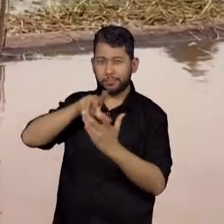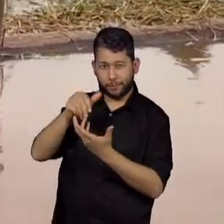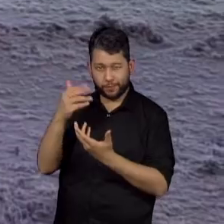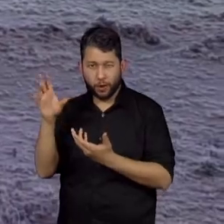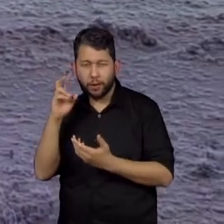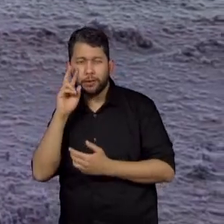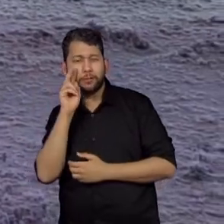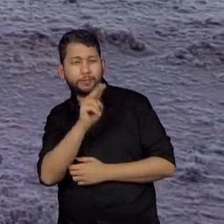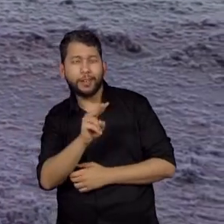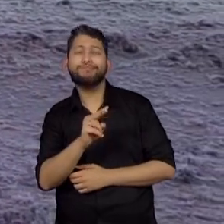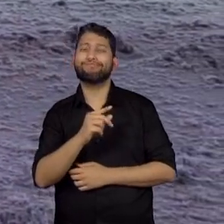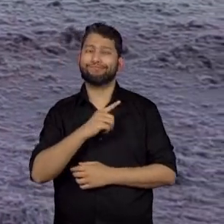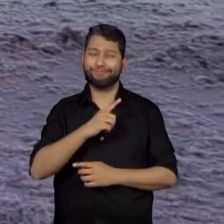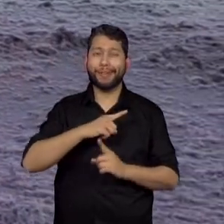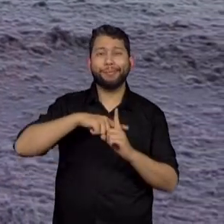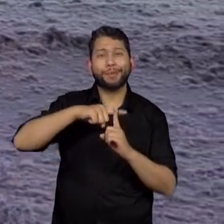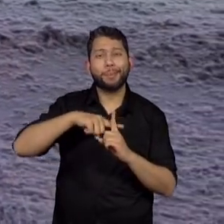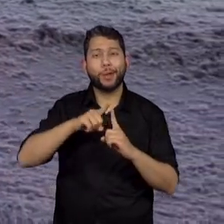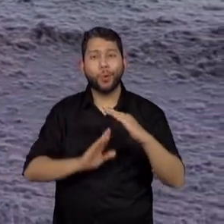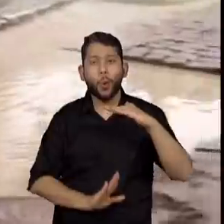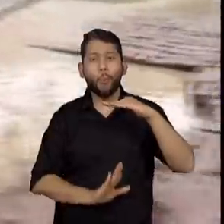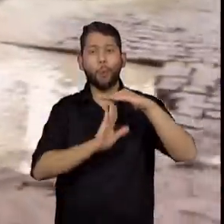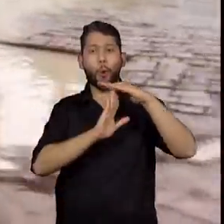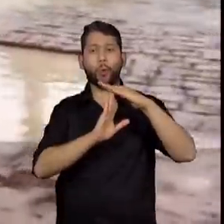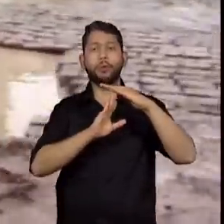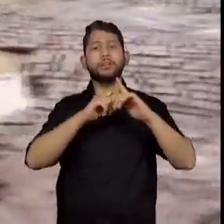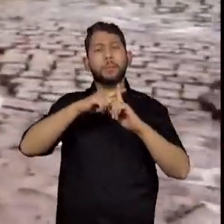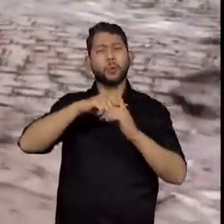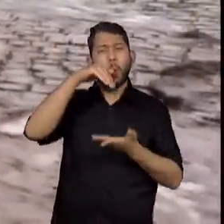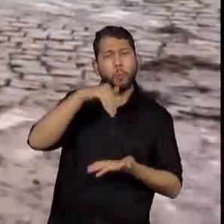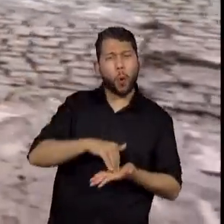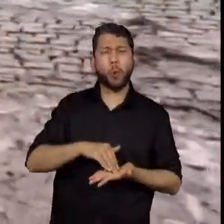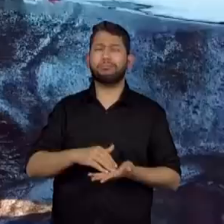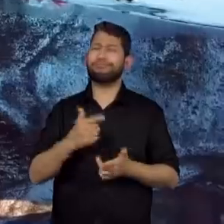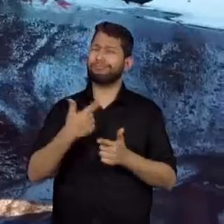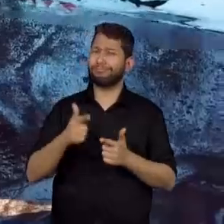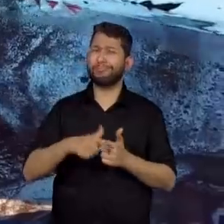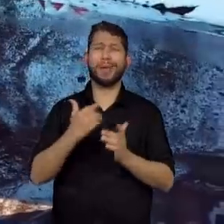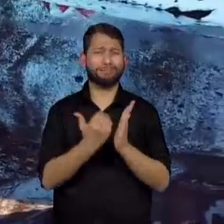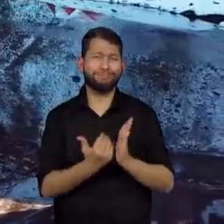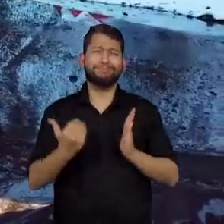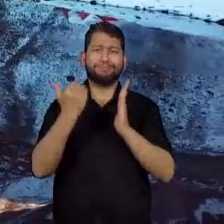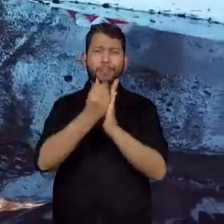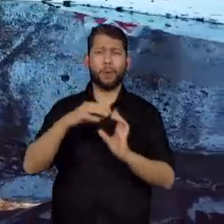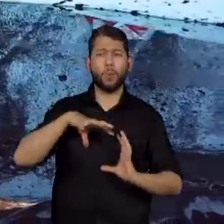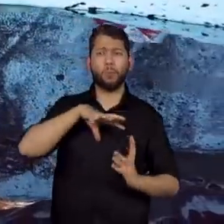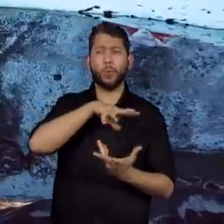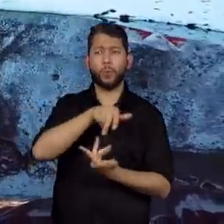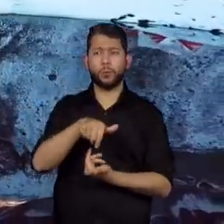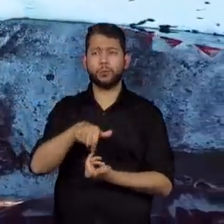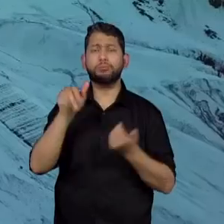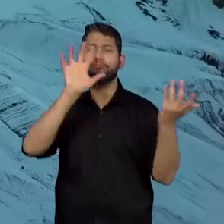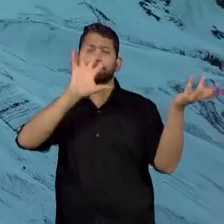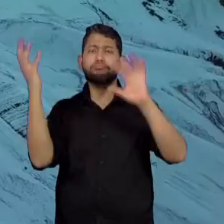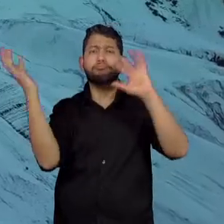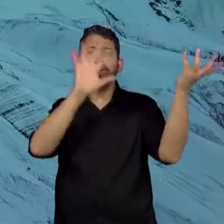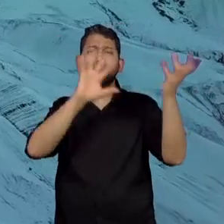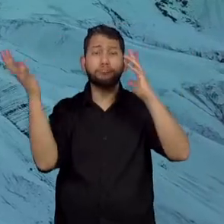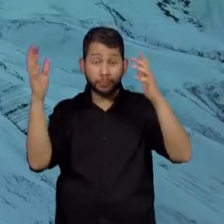extremos climáticos, como secas e inundações, serão cada vez mais intensos e frequentes na América do